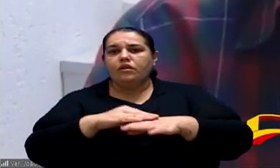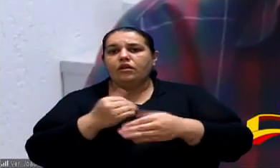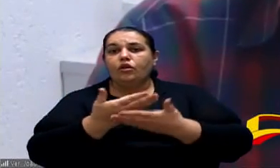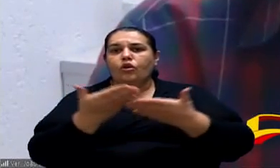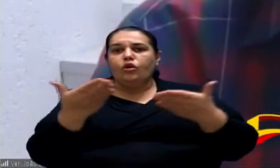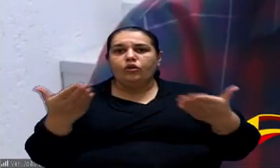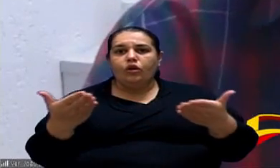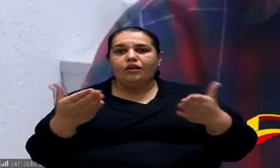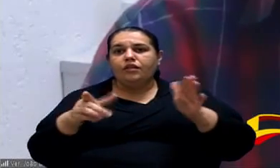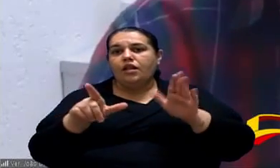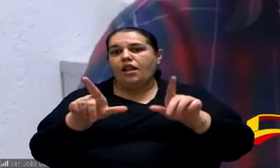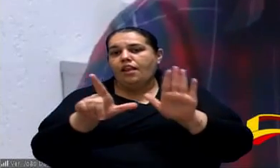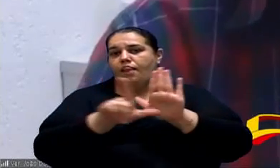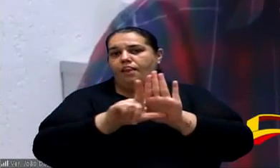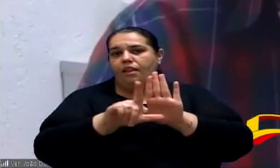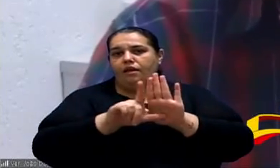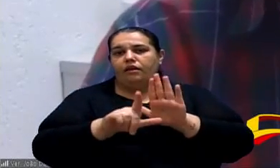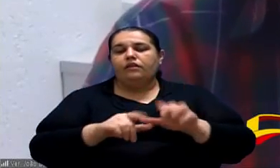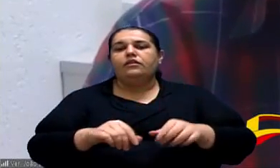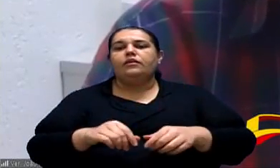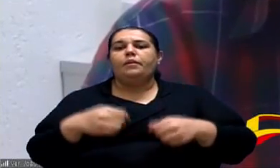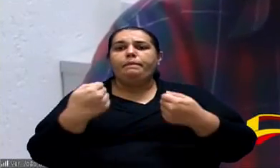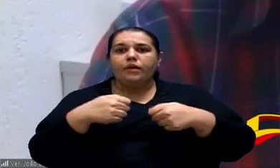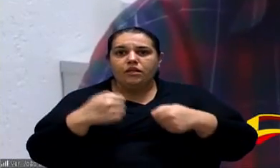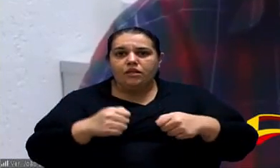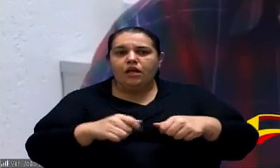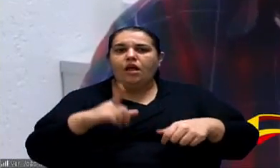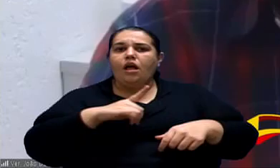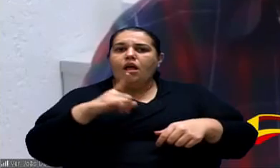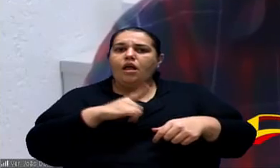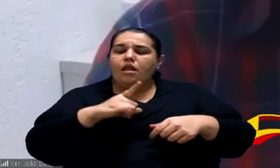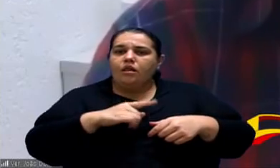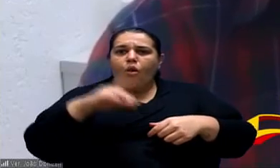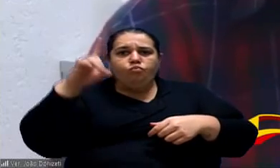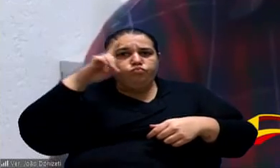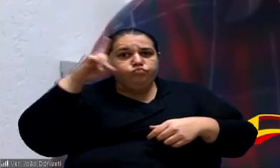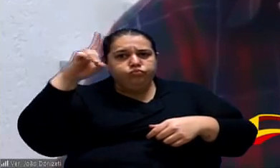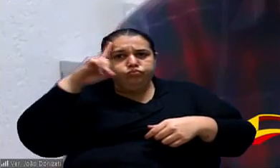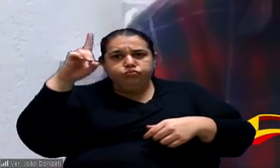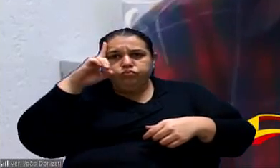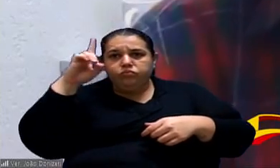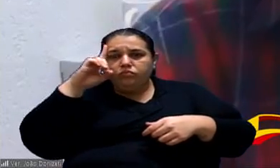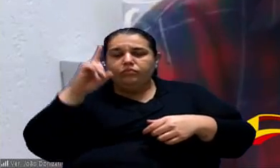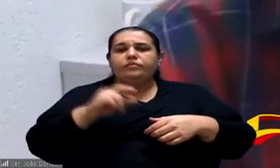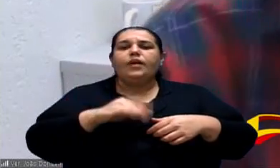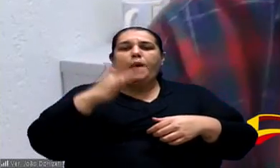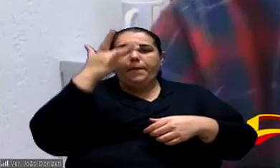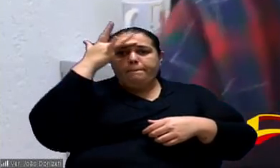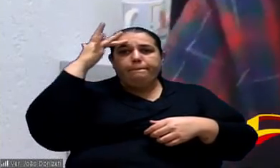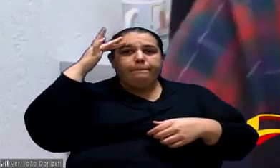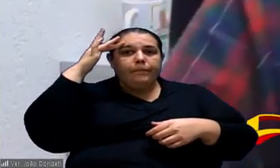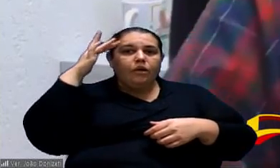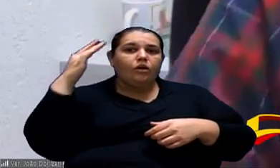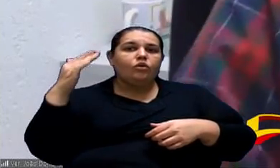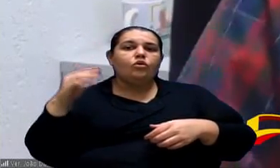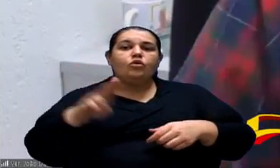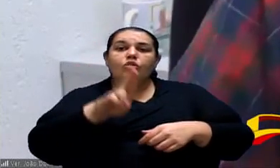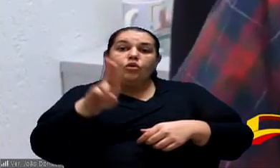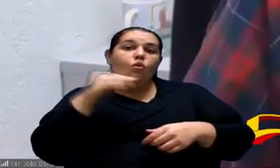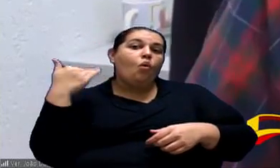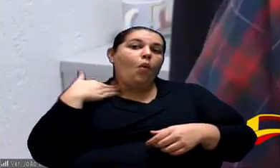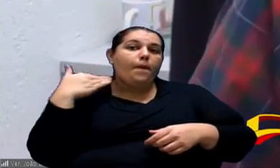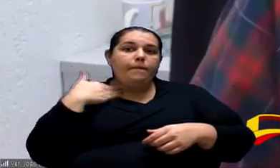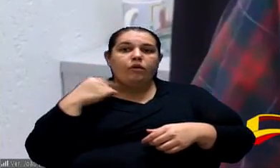executivo tem que fazer? É uma campanha ostensiva para que os usuários do serviço bancário